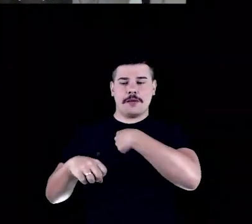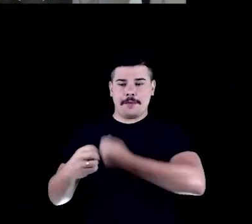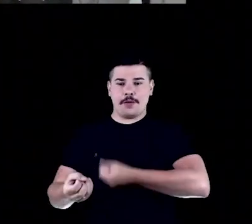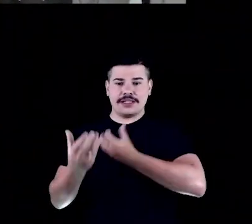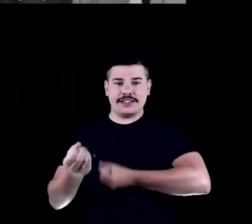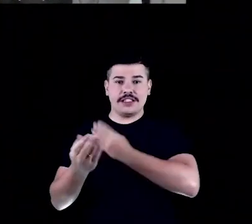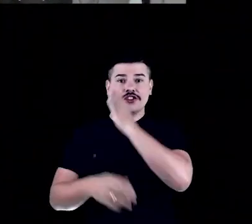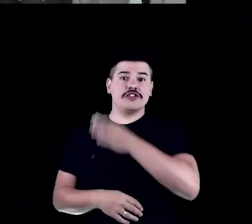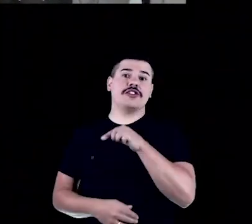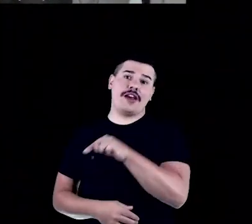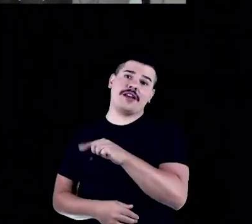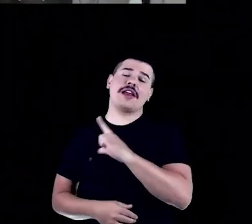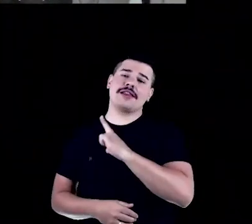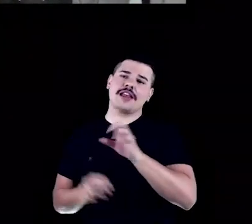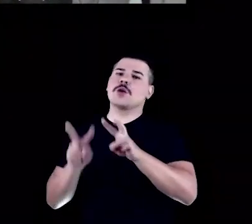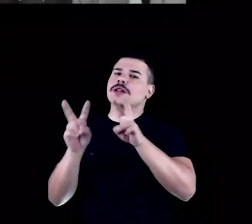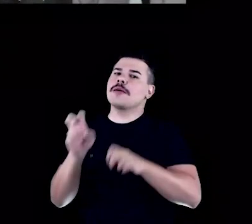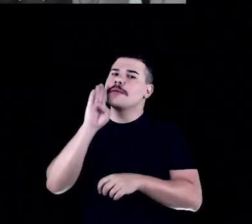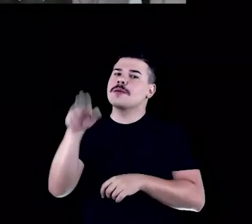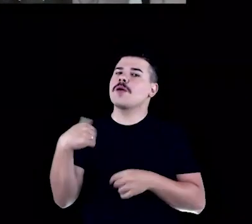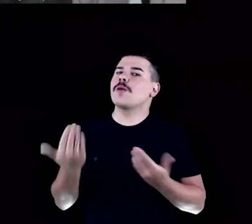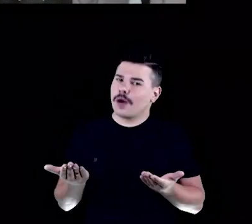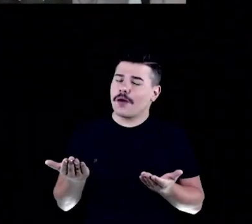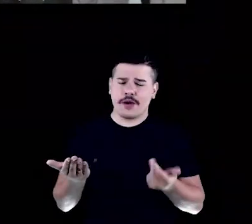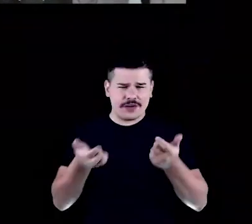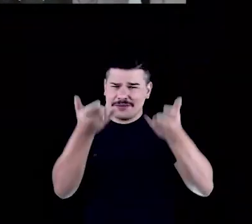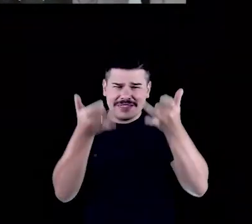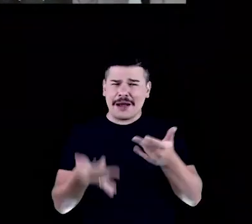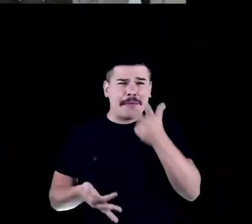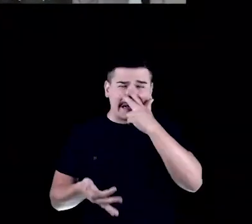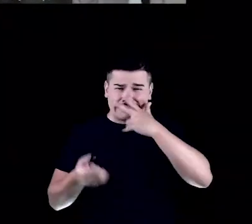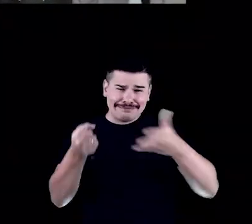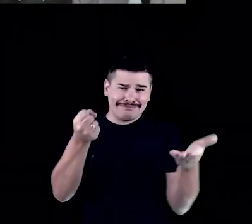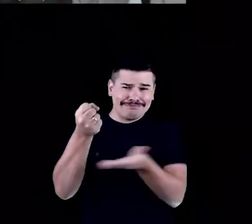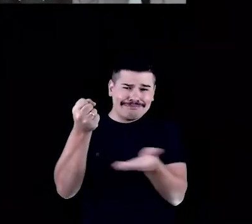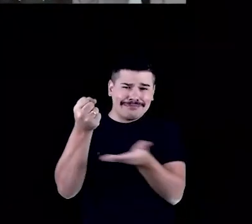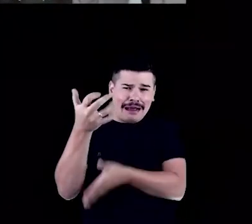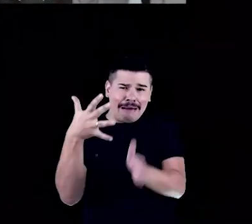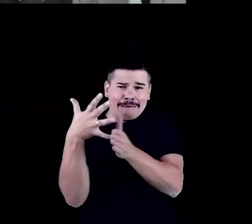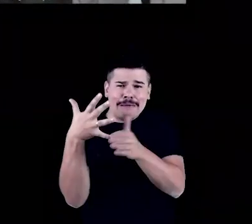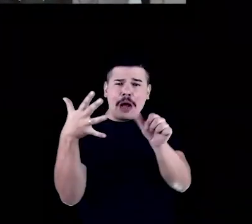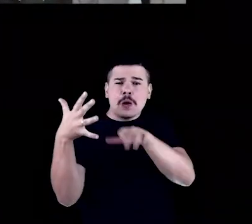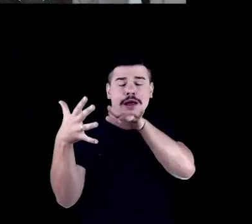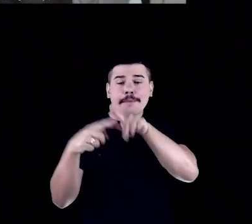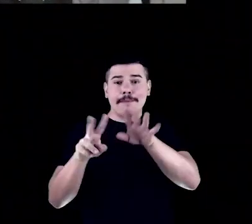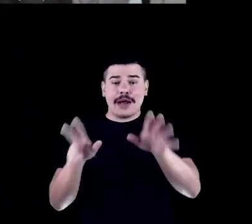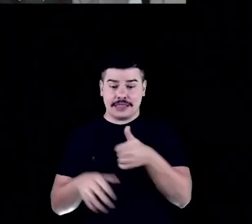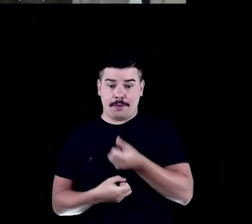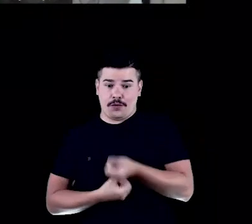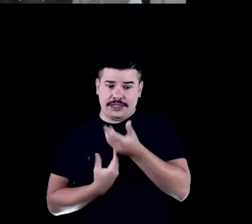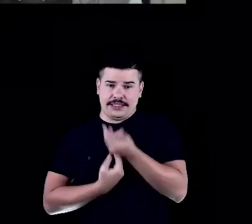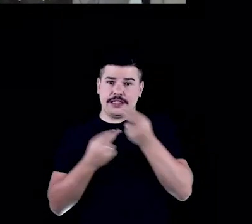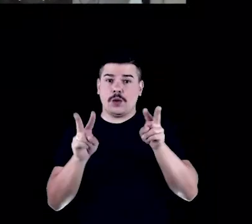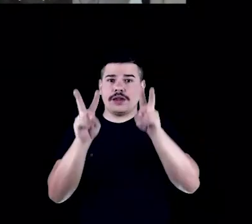é uma poesia que, de uma certa forma, e que tem como temática, digamos assim, vou falar da maneira mais tosca possível, uma poesia que tem como